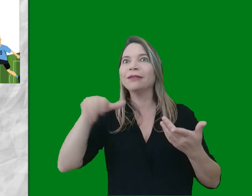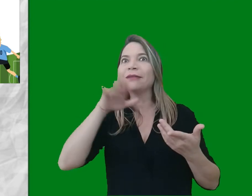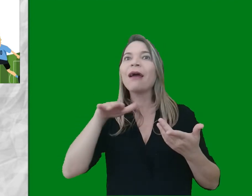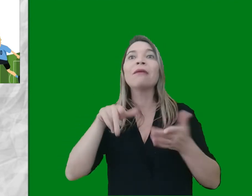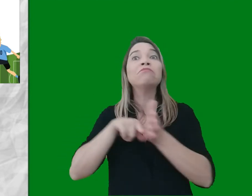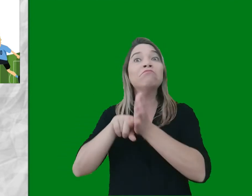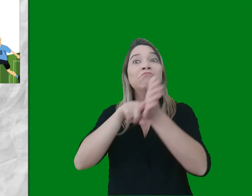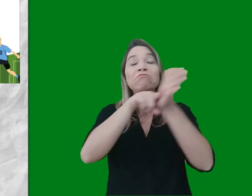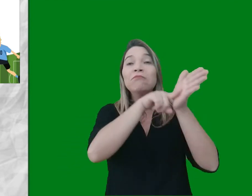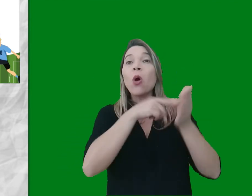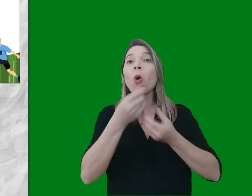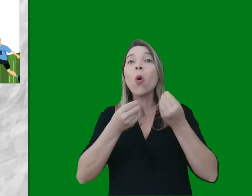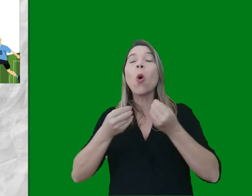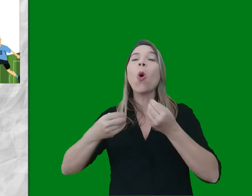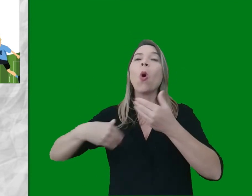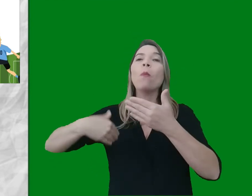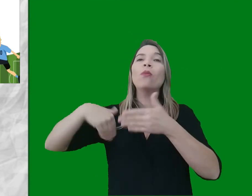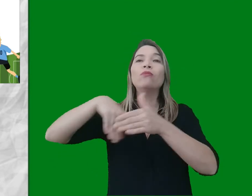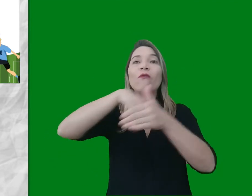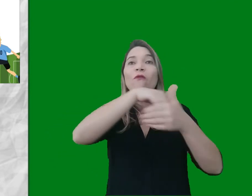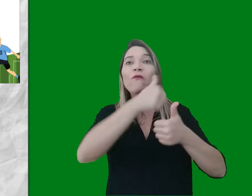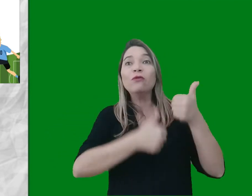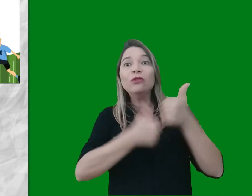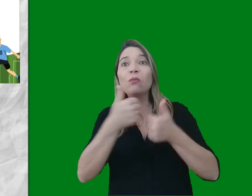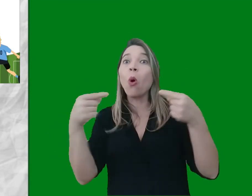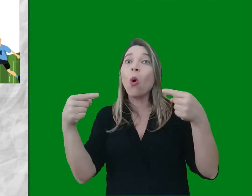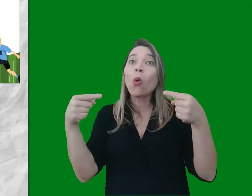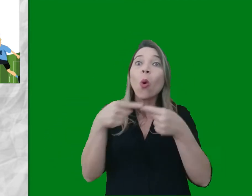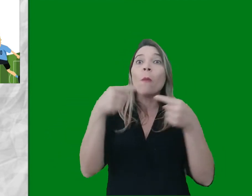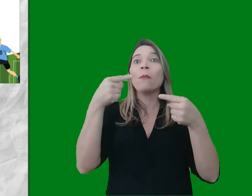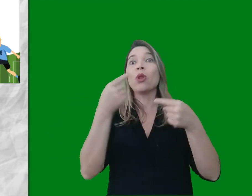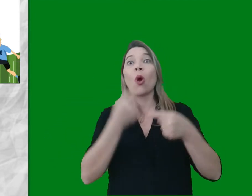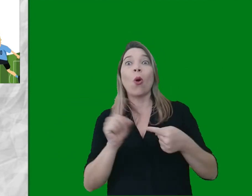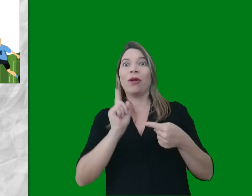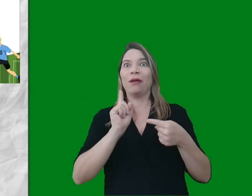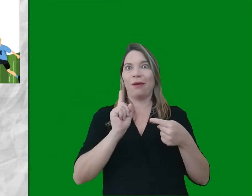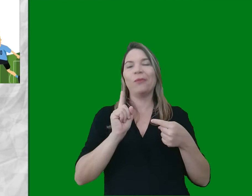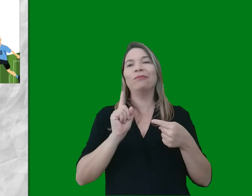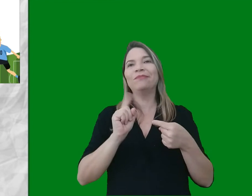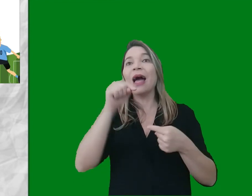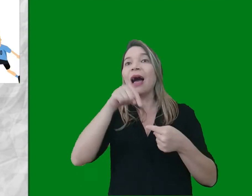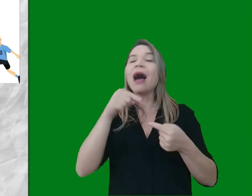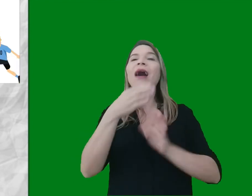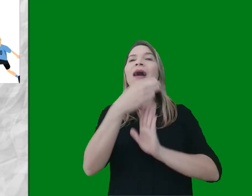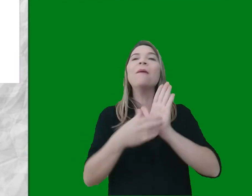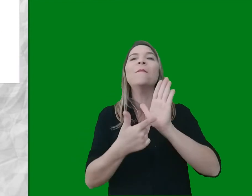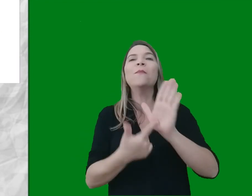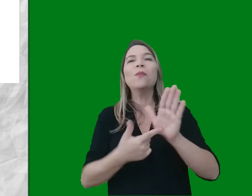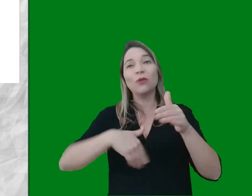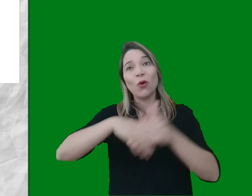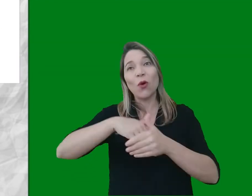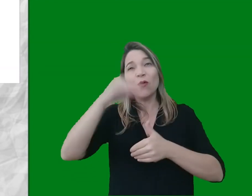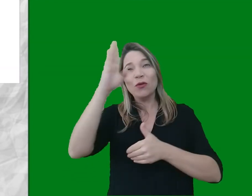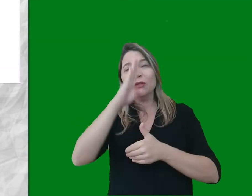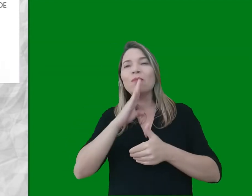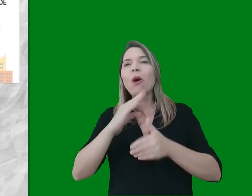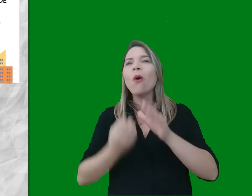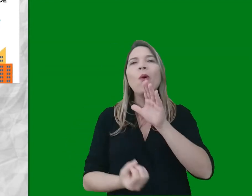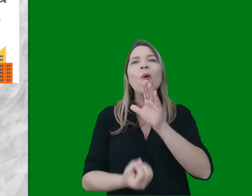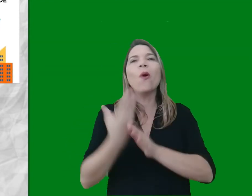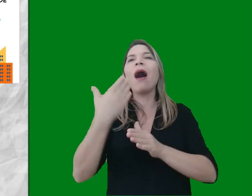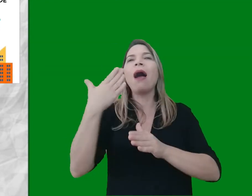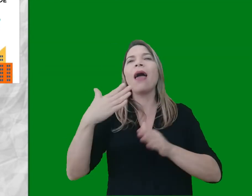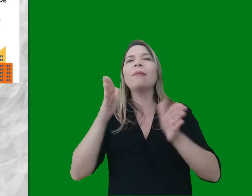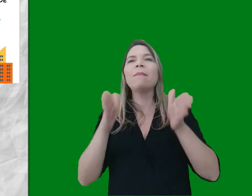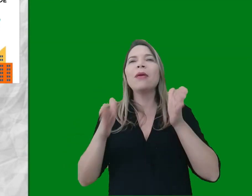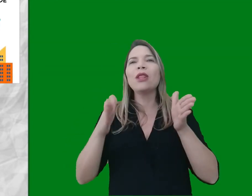comprovada com o futebol, outros não, apesar da semelhança em suas práticas. Nesta seção, o futebol é tratado como uma invenção da